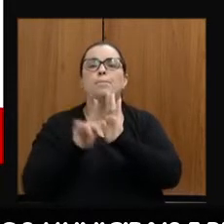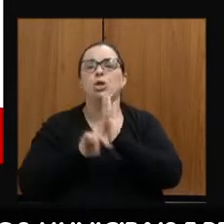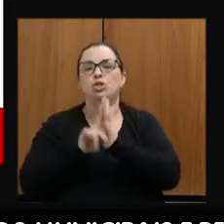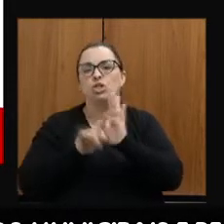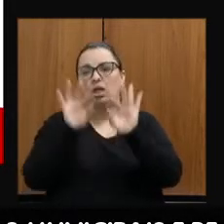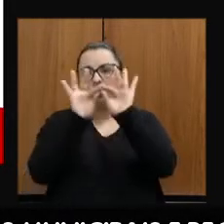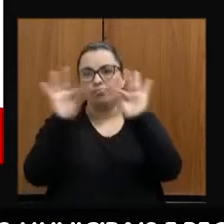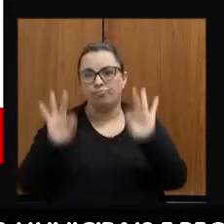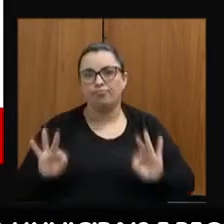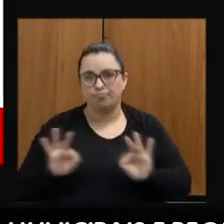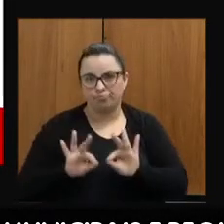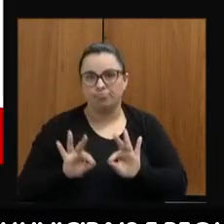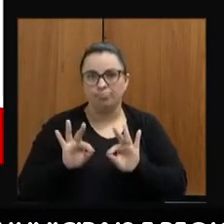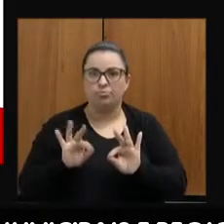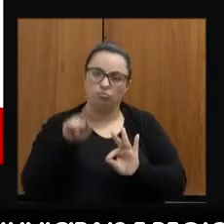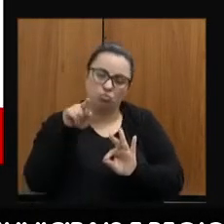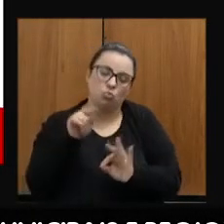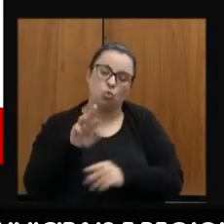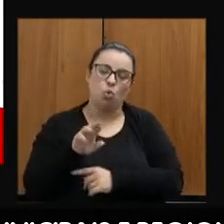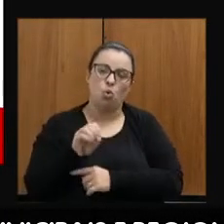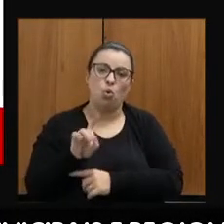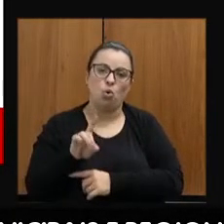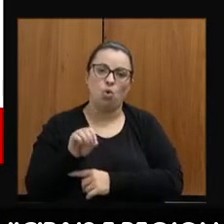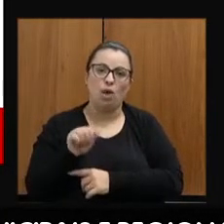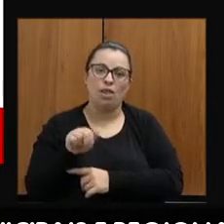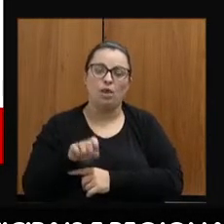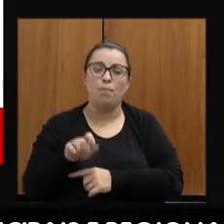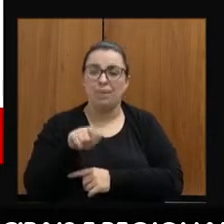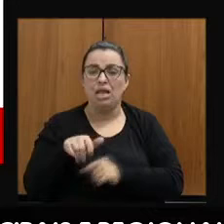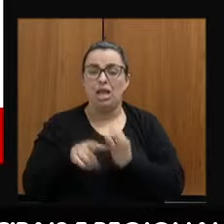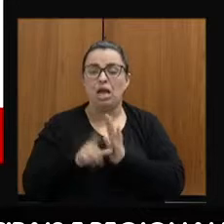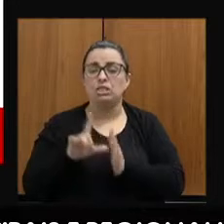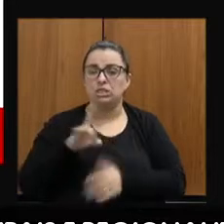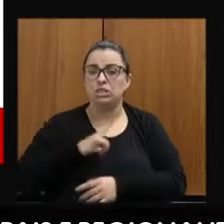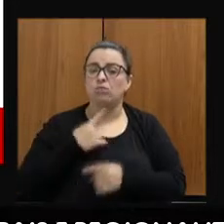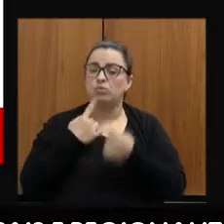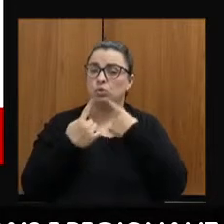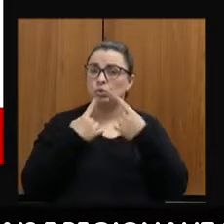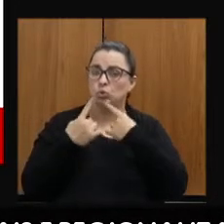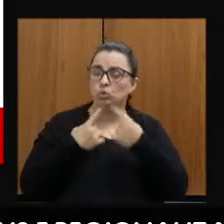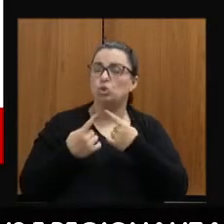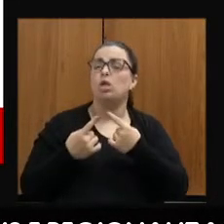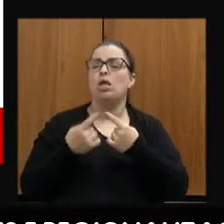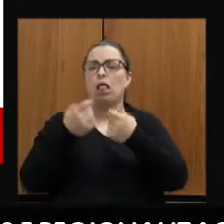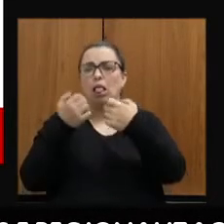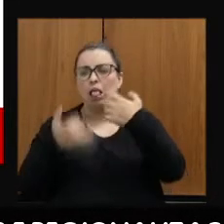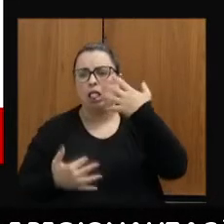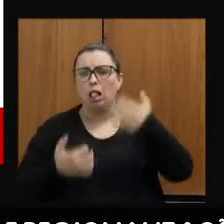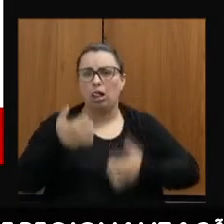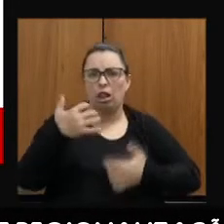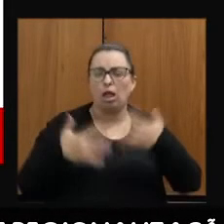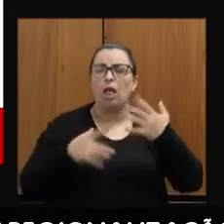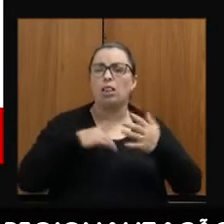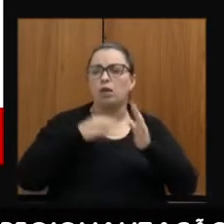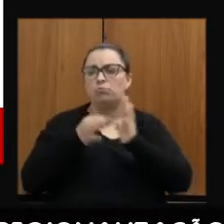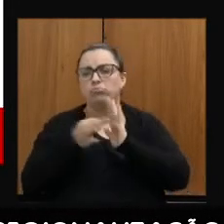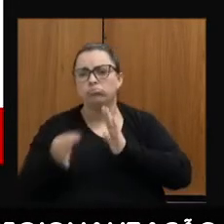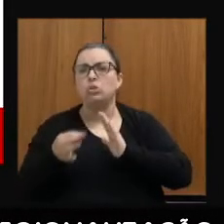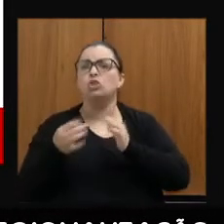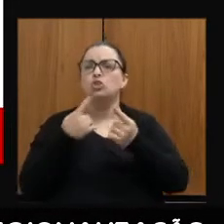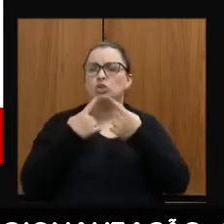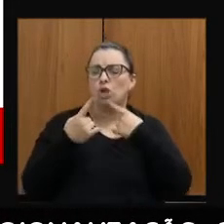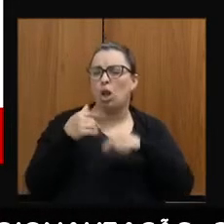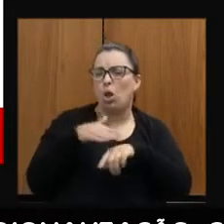processo bastante dialogado e discutido o ano passado e tivemos aí uma